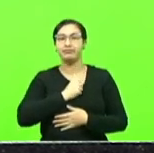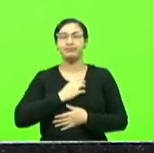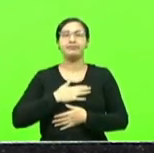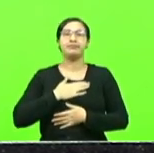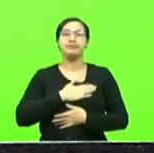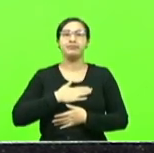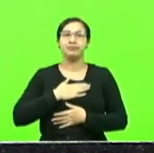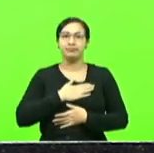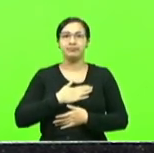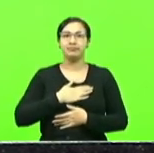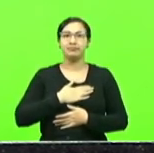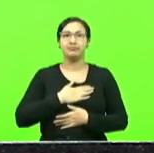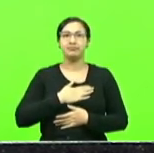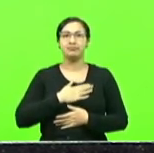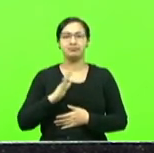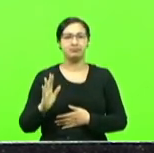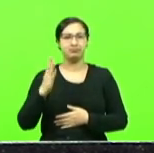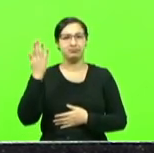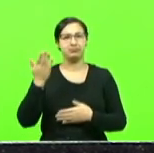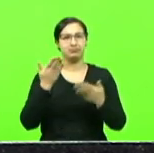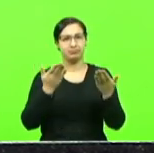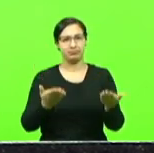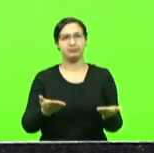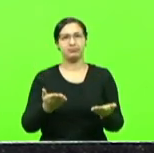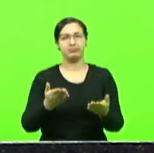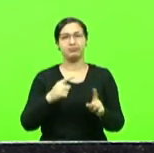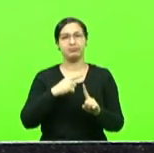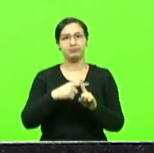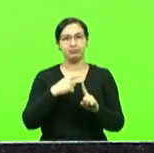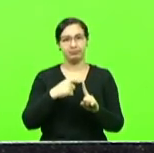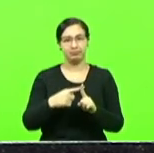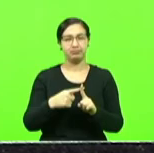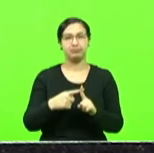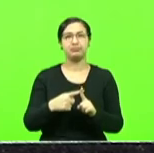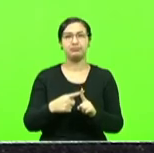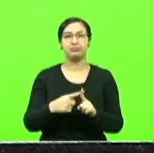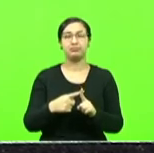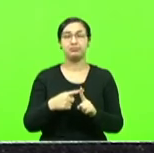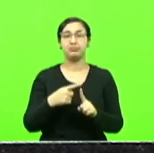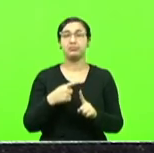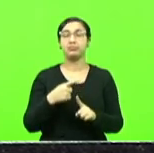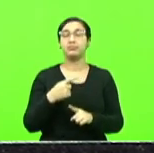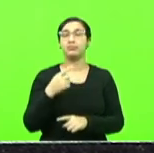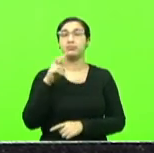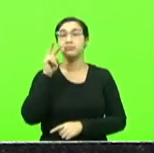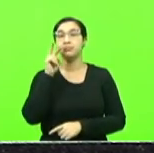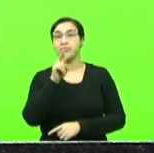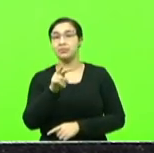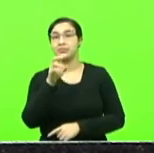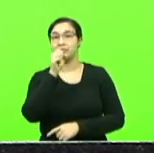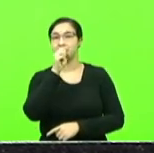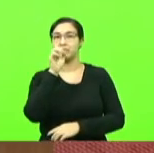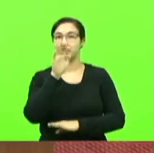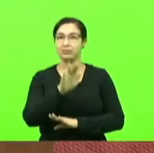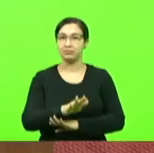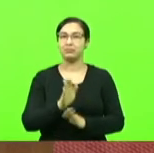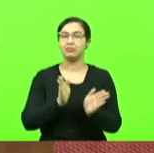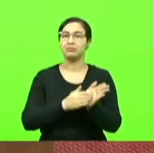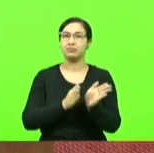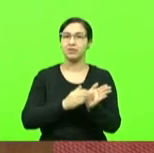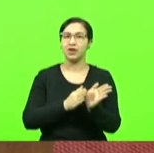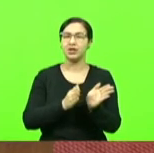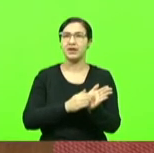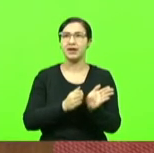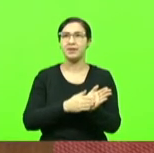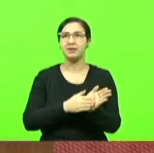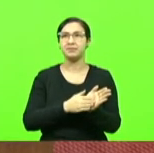pelo ritual da Igreja Quadrangular, pelo que vi naquele sábado à tarde. Parabéns mais uma vez pela